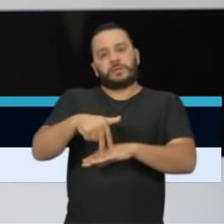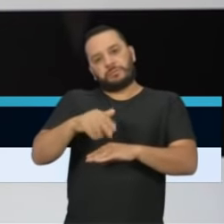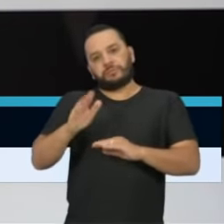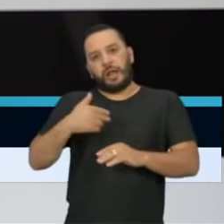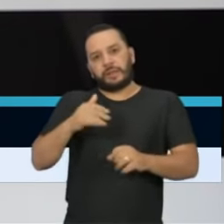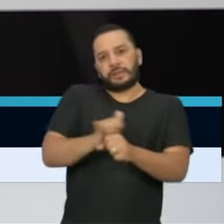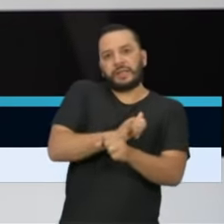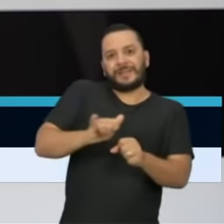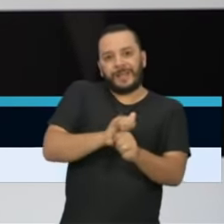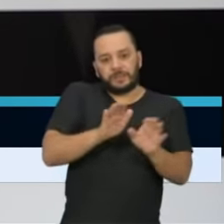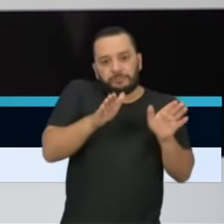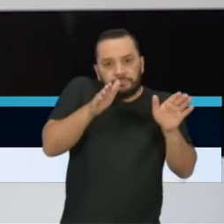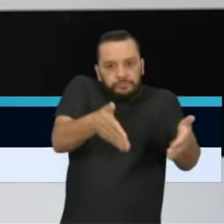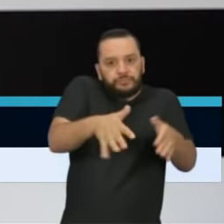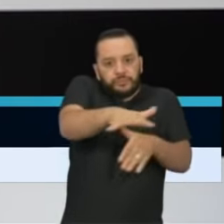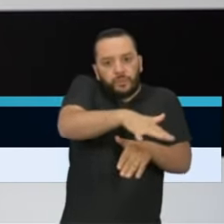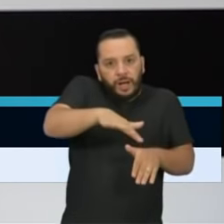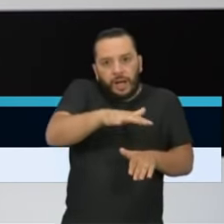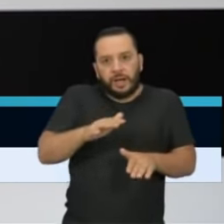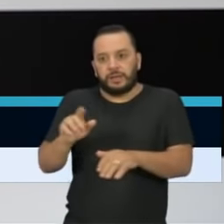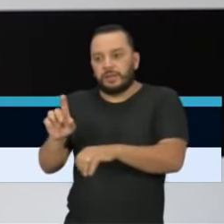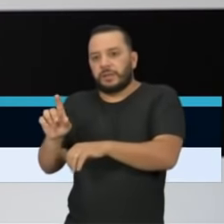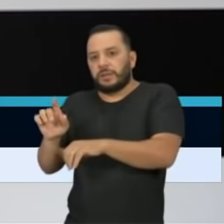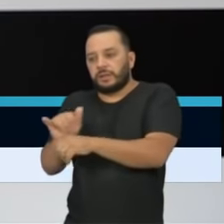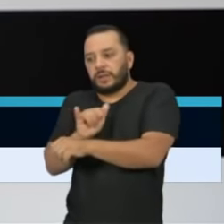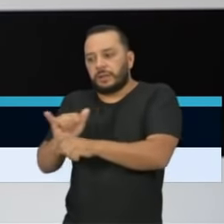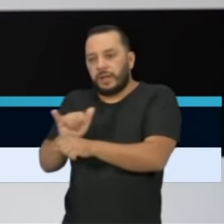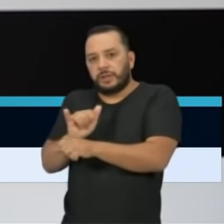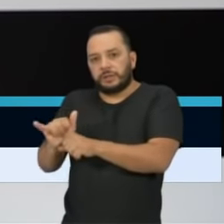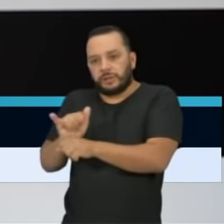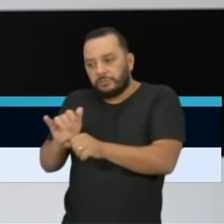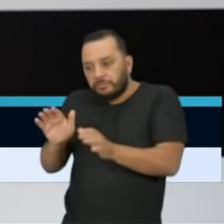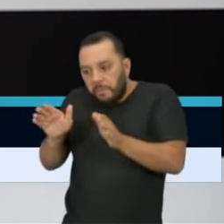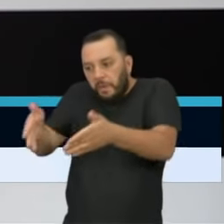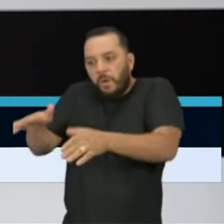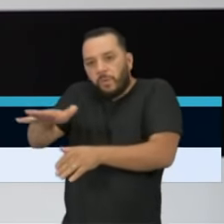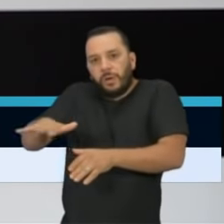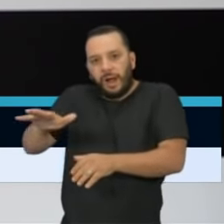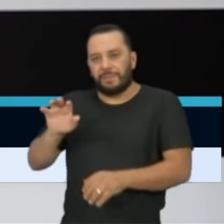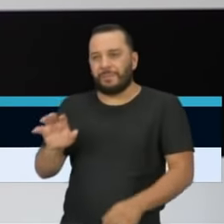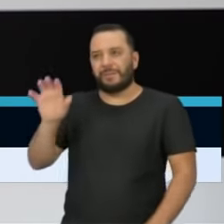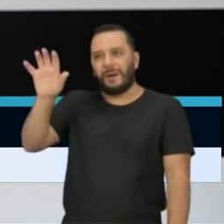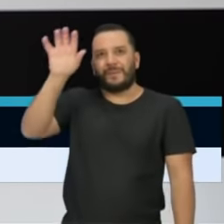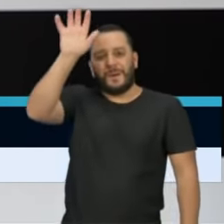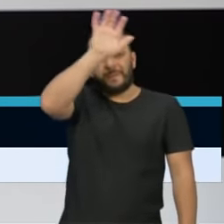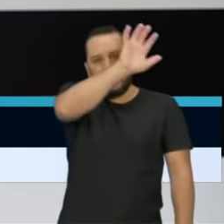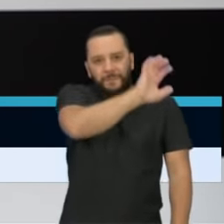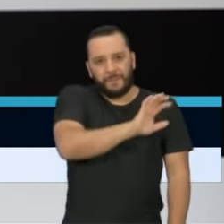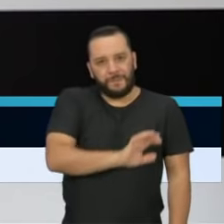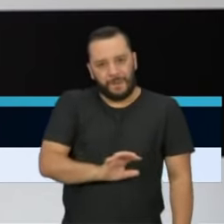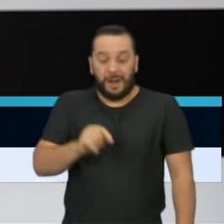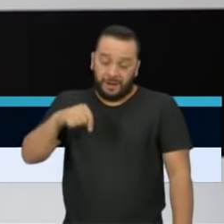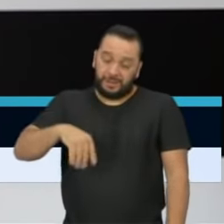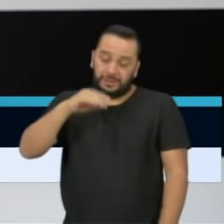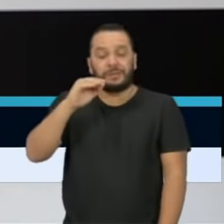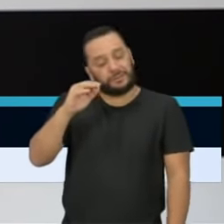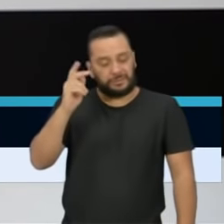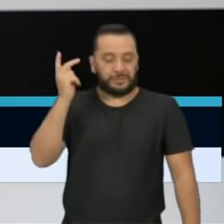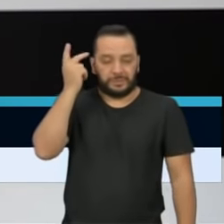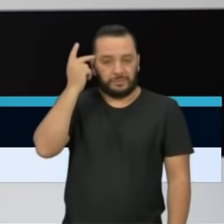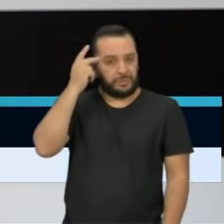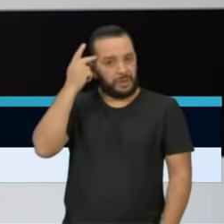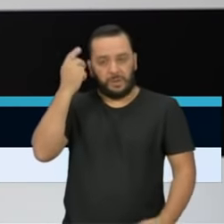para superar esta gravíssima crise, mas são características locais. Aqui, até o presente momento, esta decisão